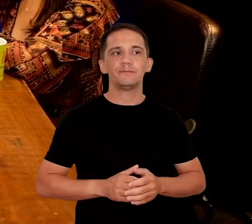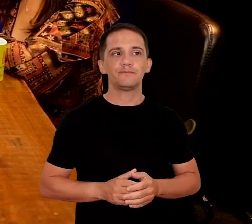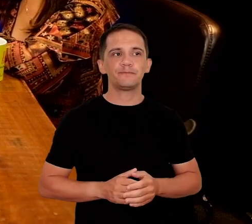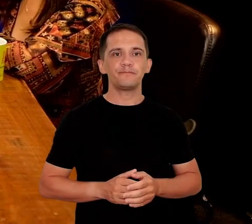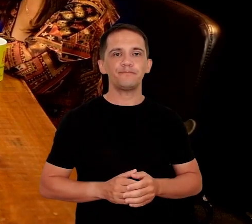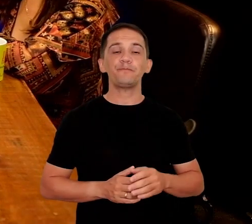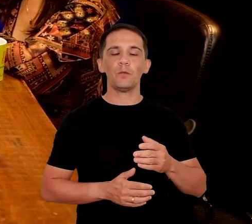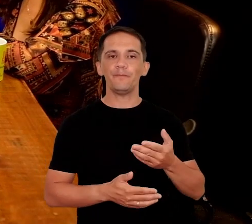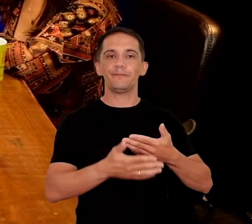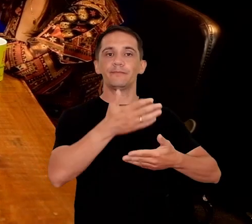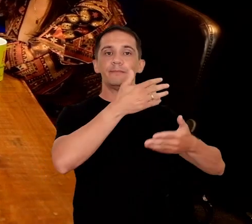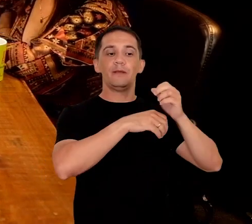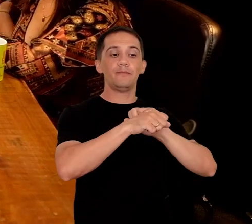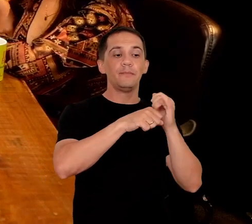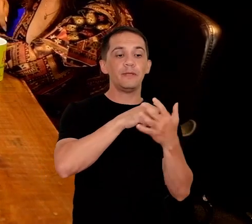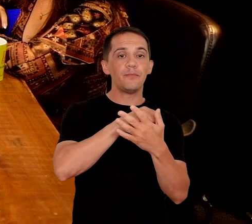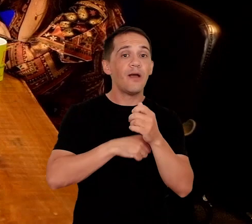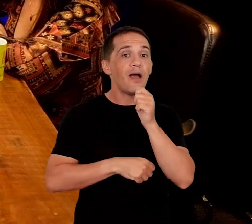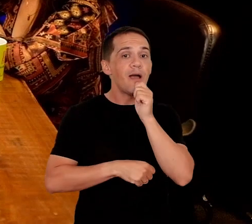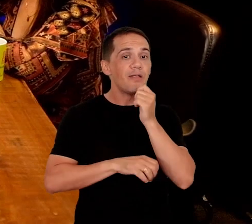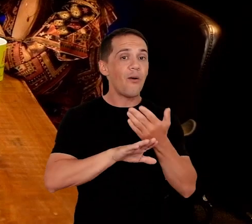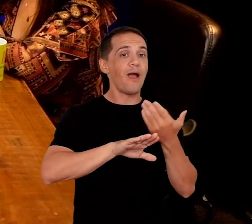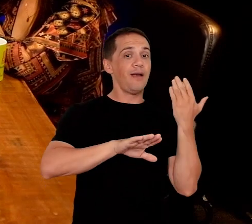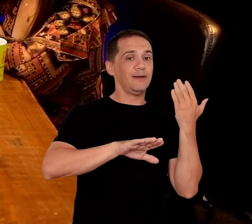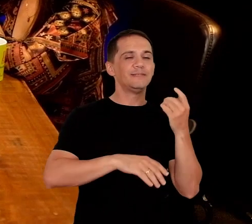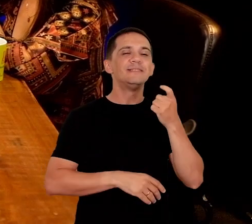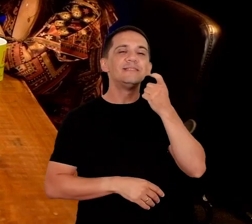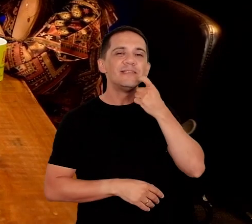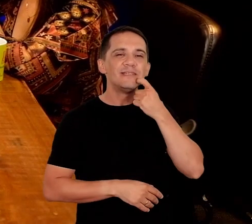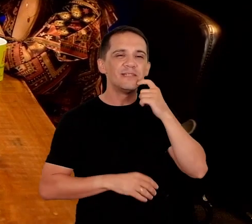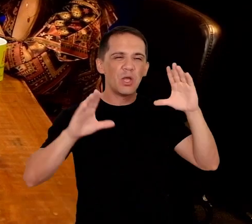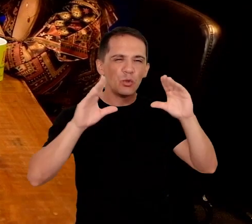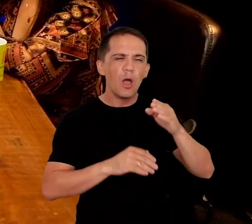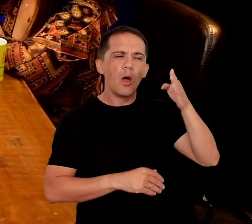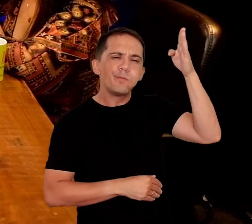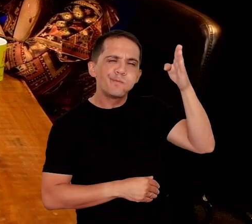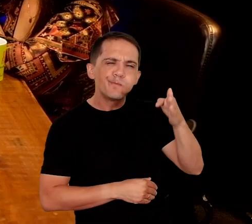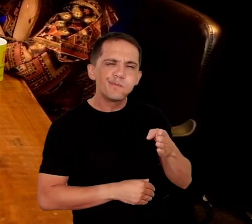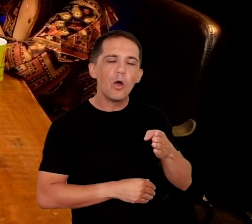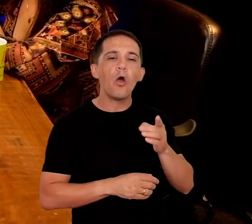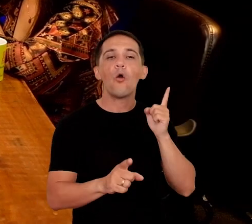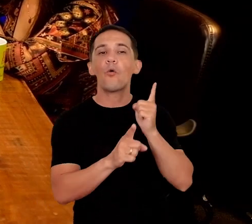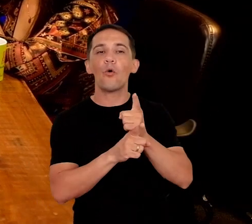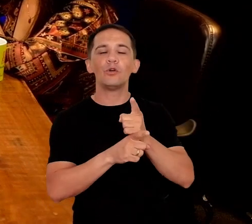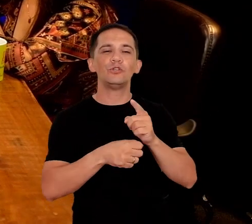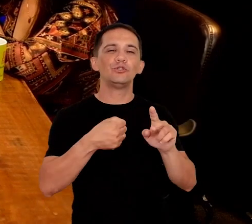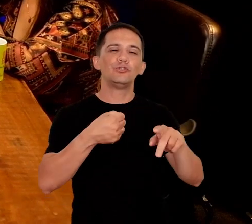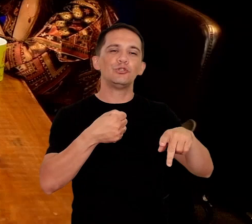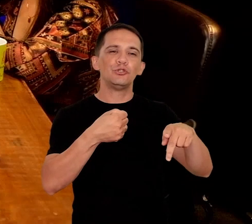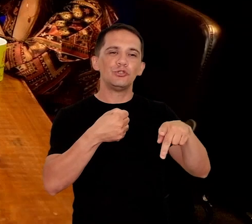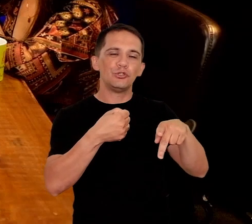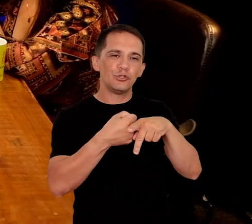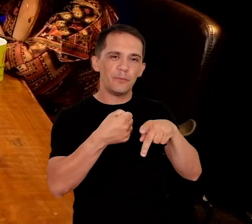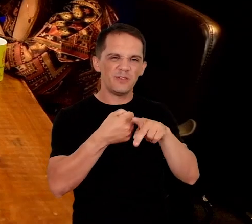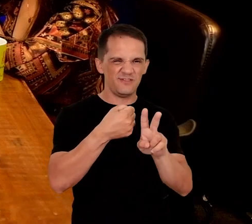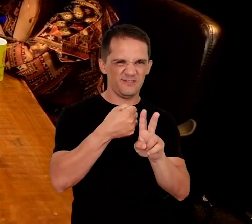antes da pandemia, todas sextas-feiras, os surdos de Cachoeirinha se encontravam aqui no Shopping do Vale. Ah, que legal. E os de Gravataí, no